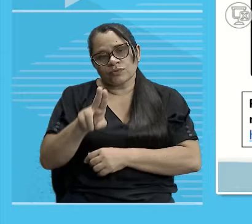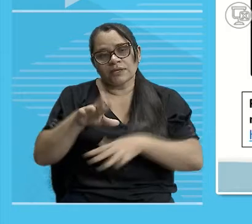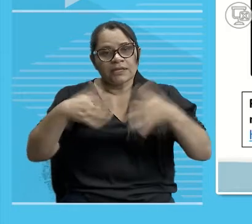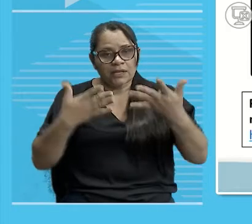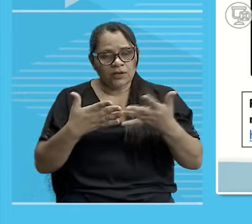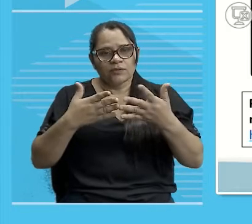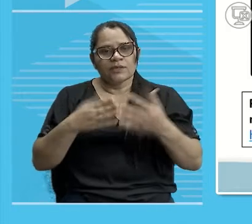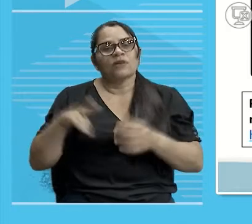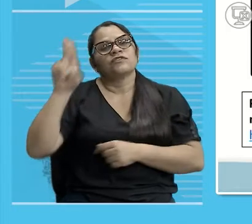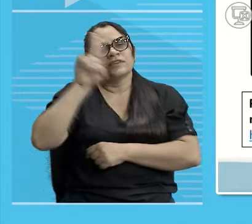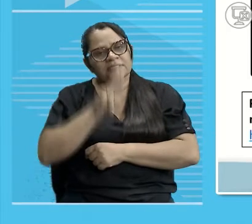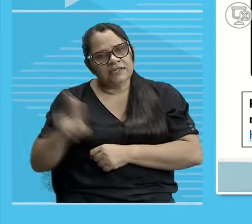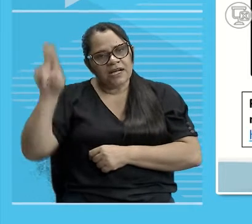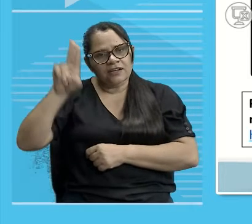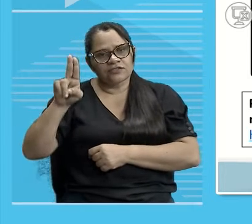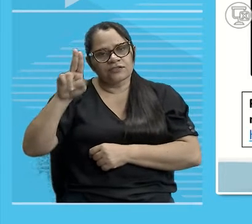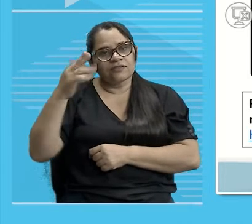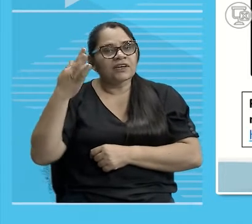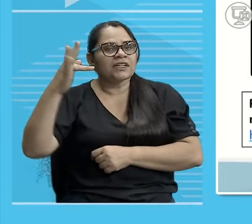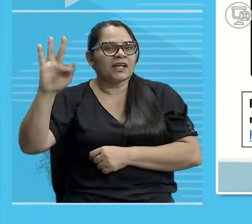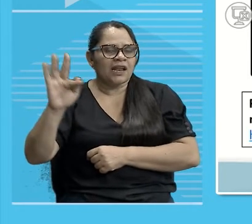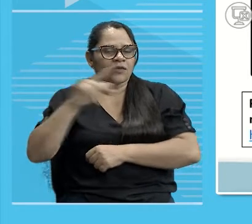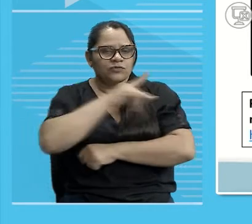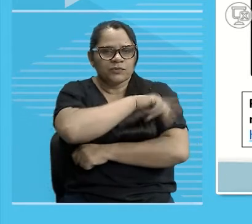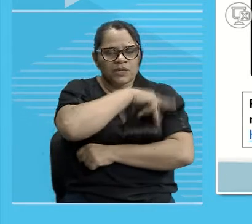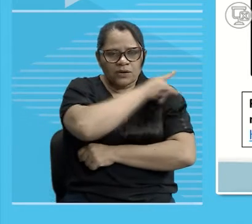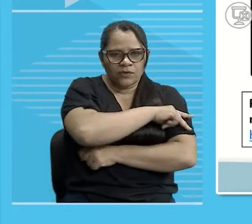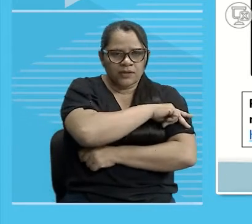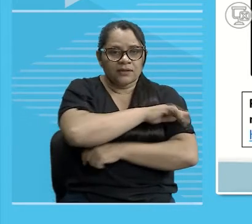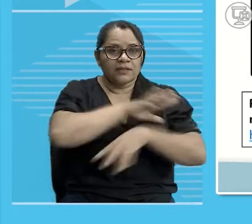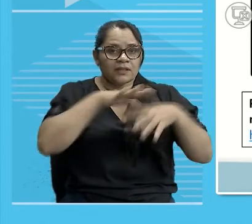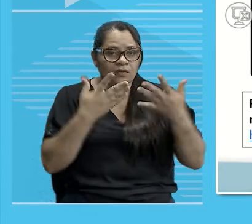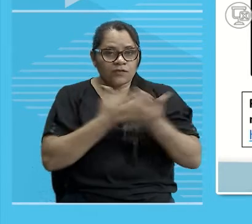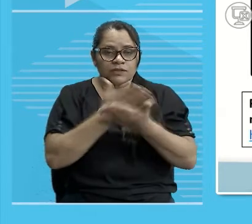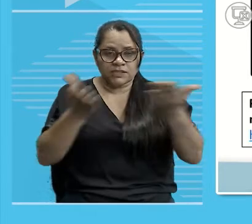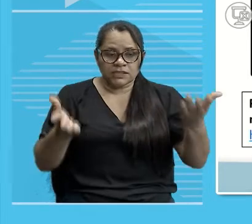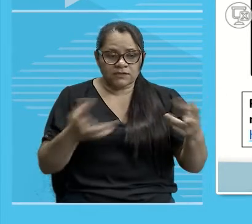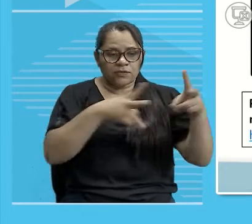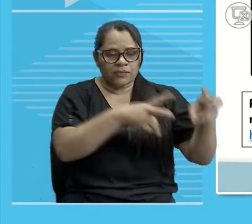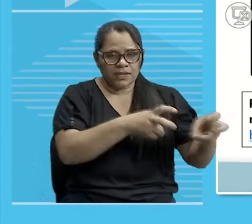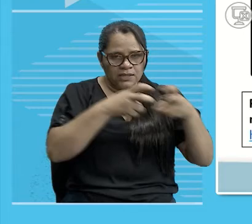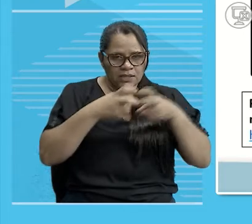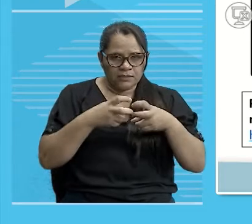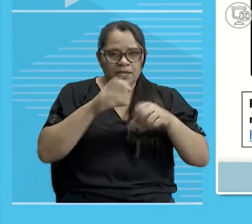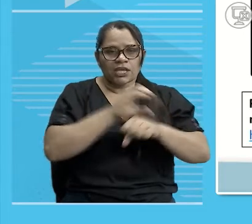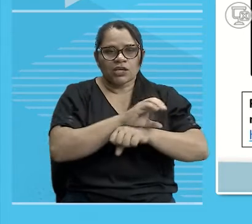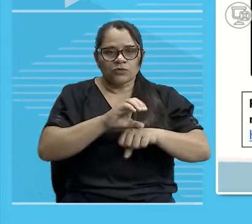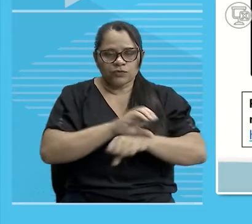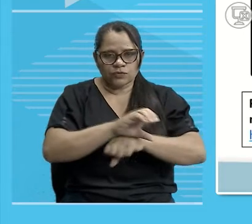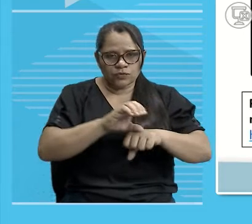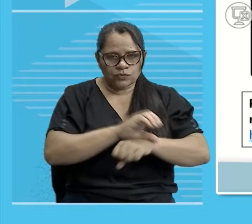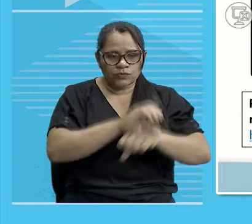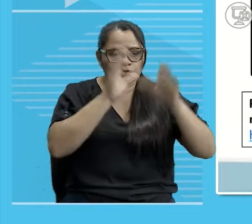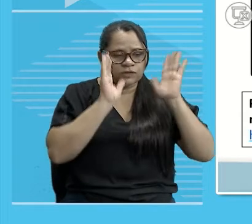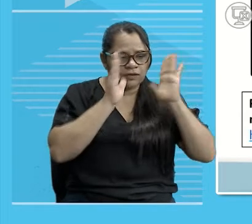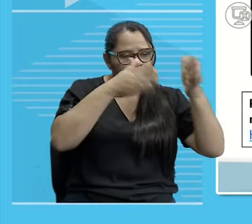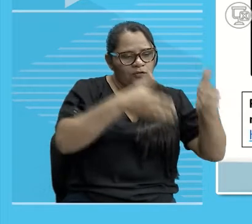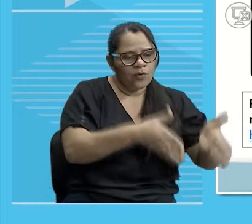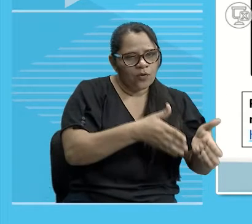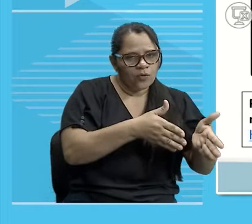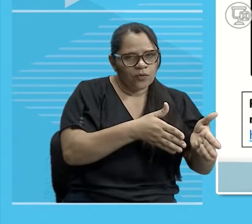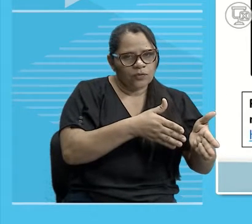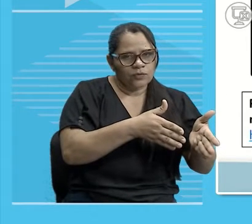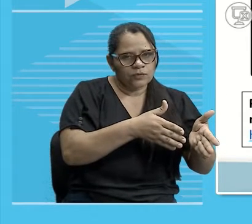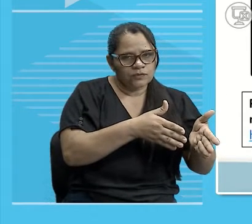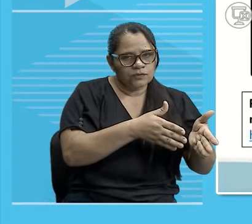Piauí e na Universidade Federal Piauí e você vai perceber que esses cursos que estão em evidência eles